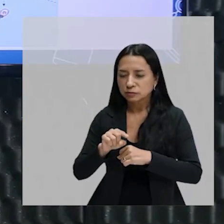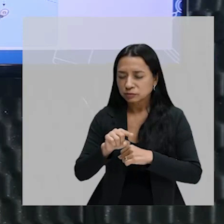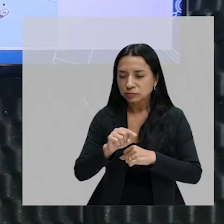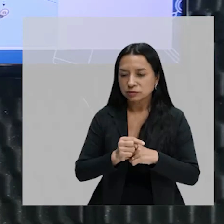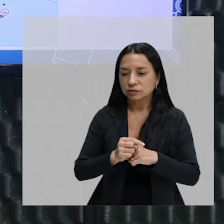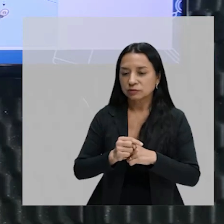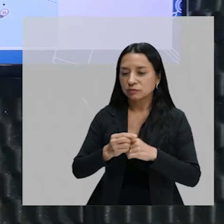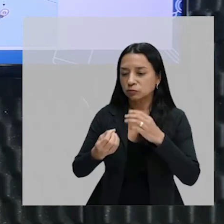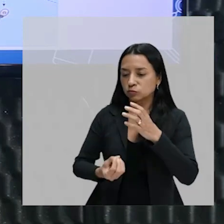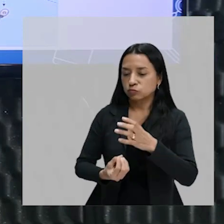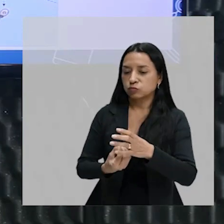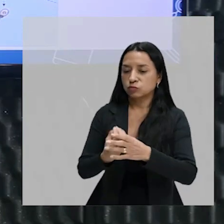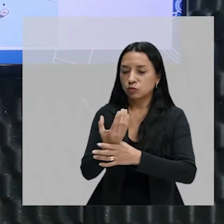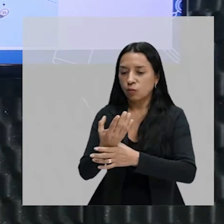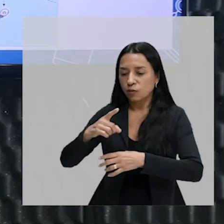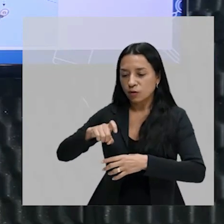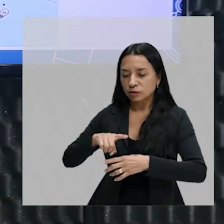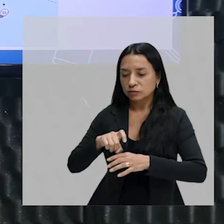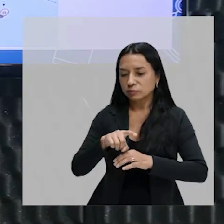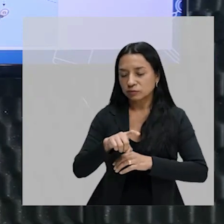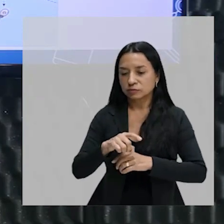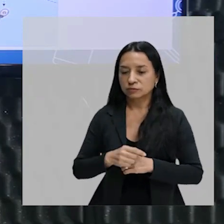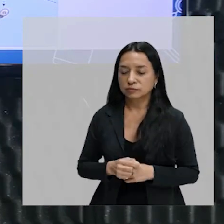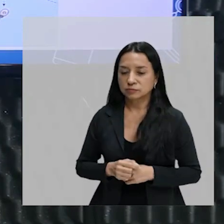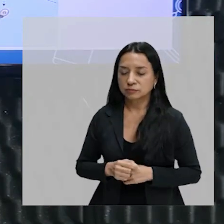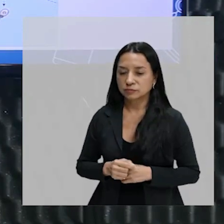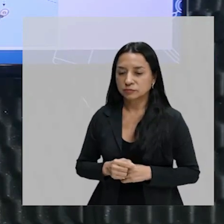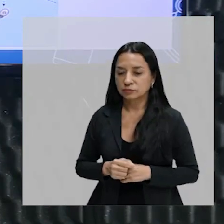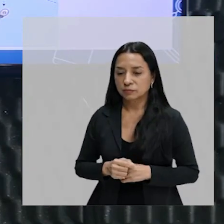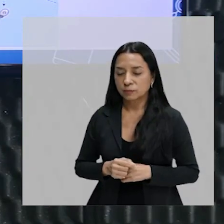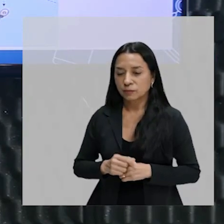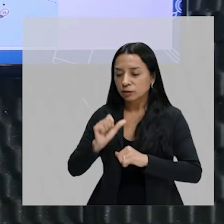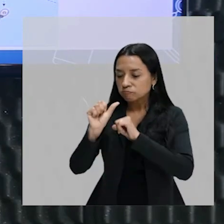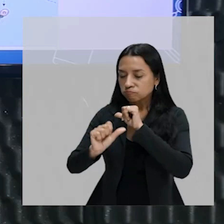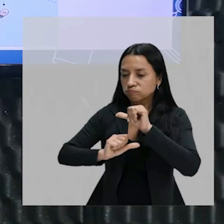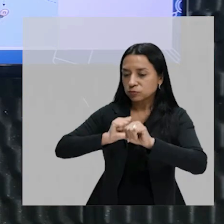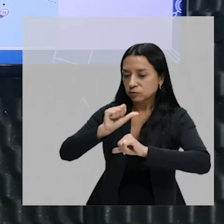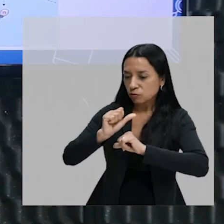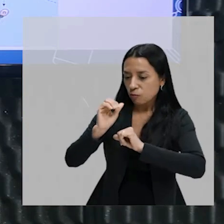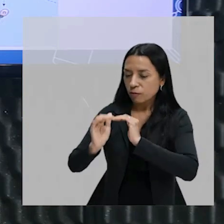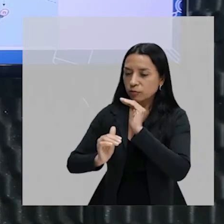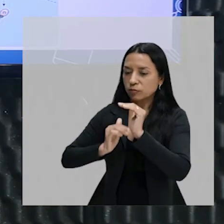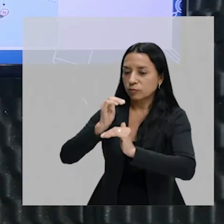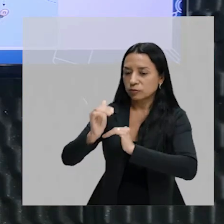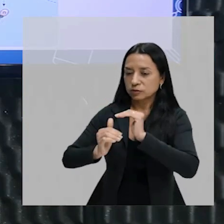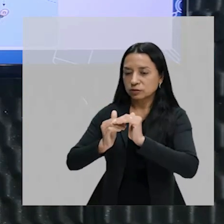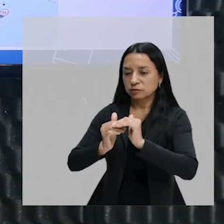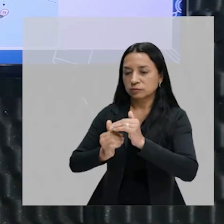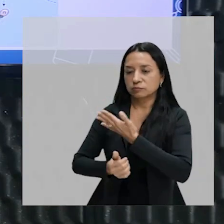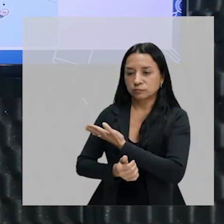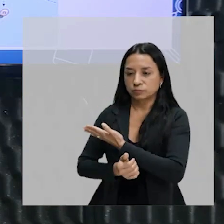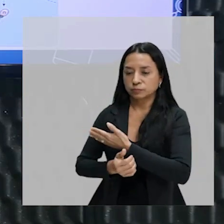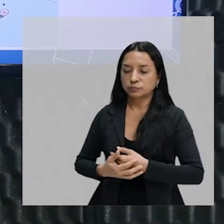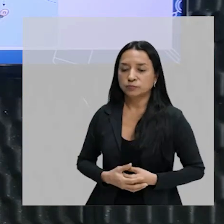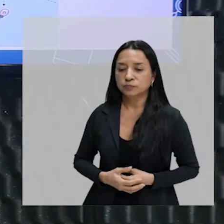originar um espermatozoide elas vai se transformar no espermatozoide pelo processo chamado de espermogênese